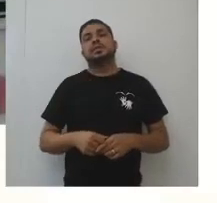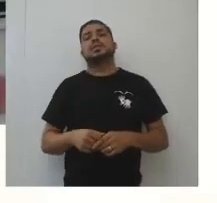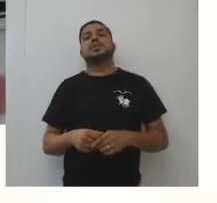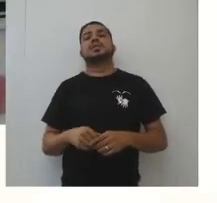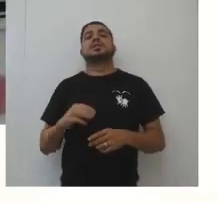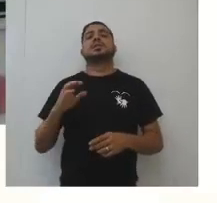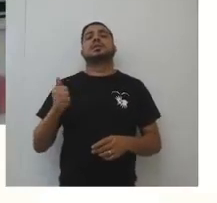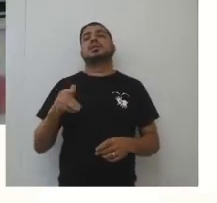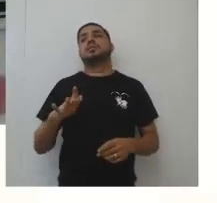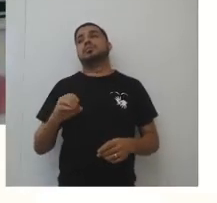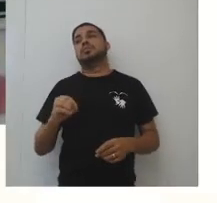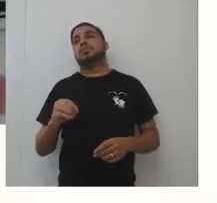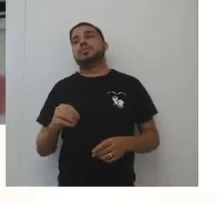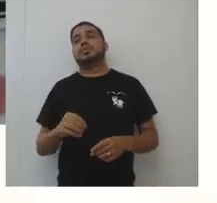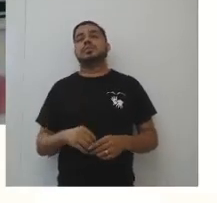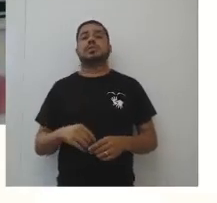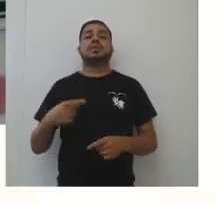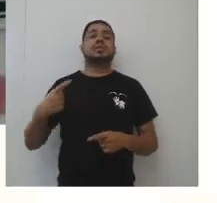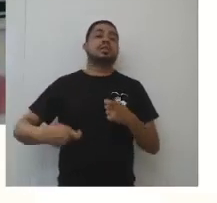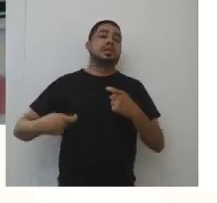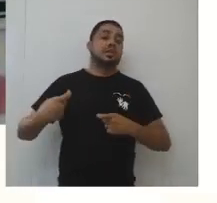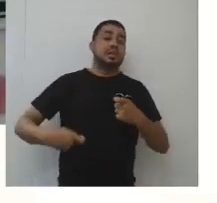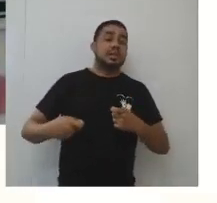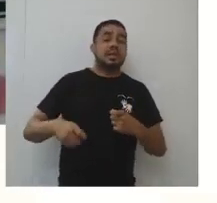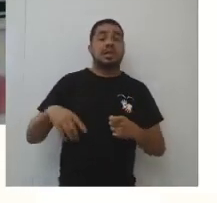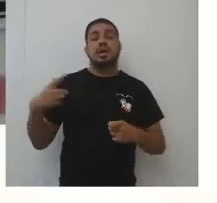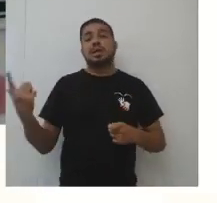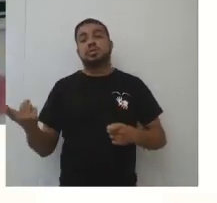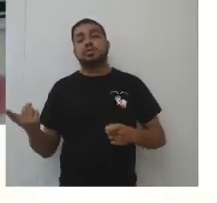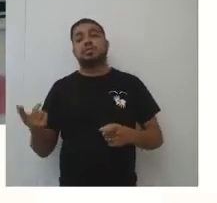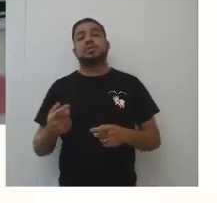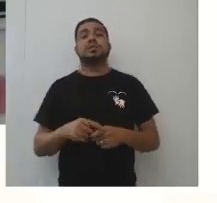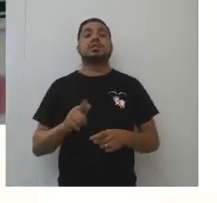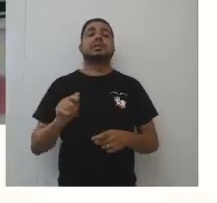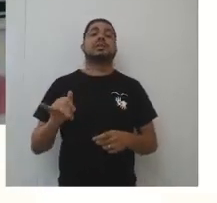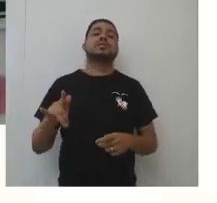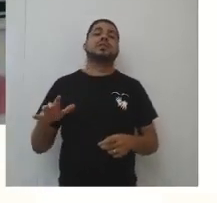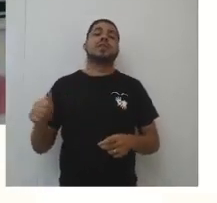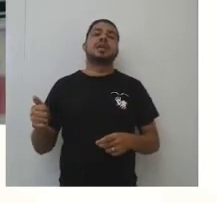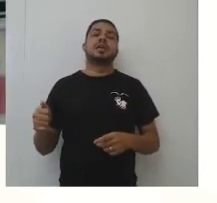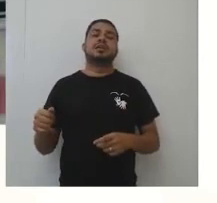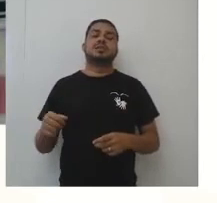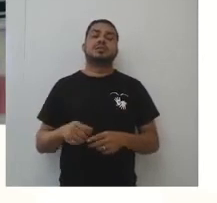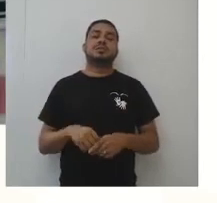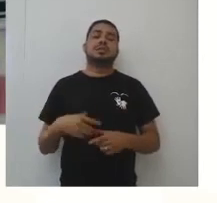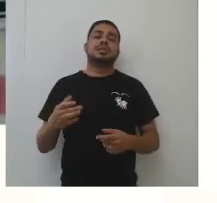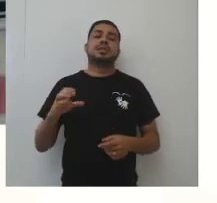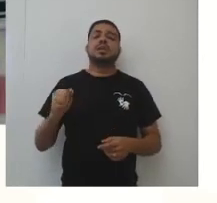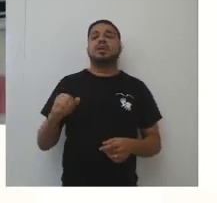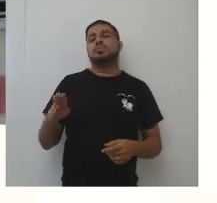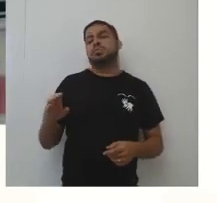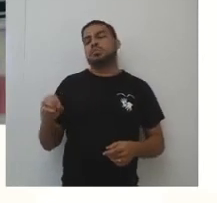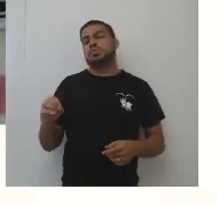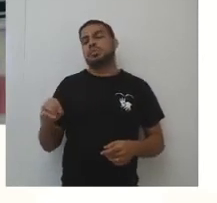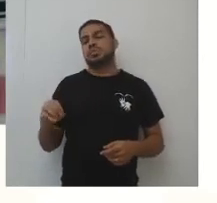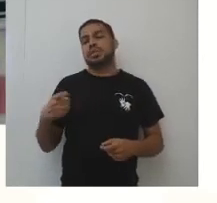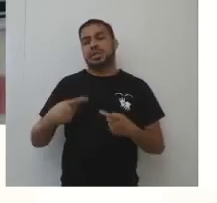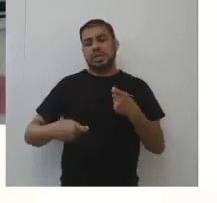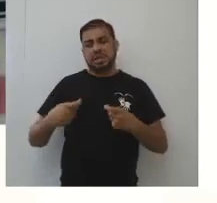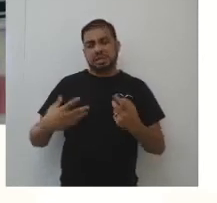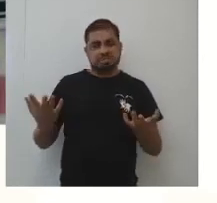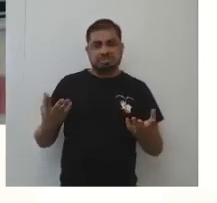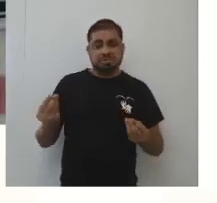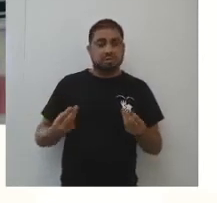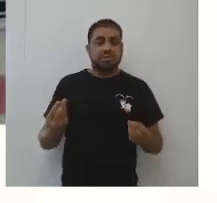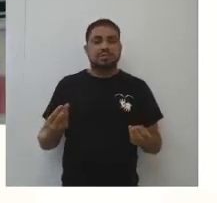guerra e outro chamado a gaiola de Faraday. O que é esse cabo de guerra? A experiência é bem